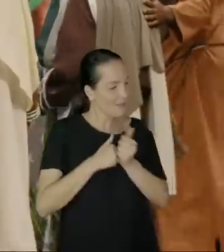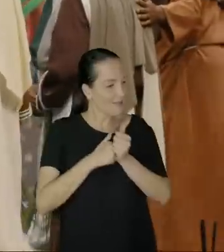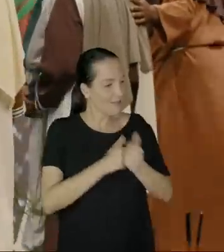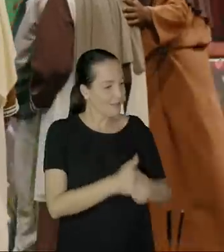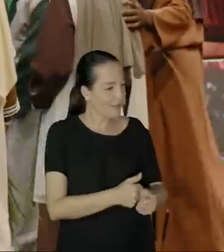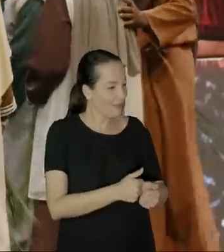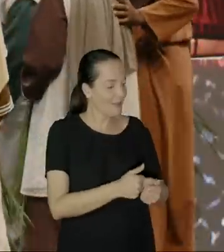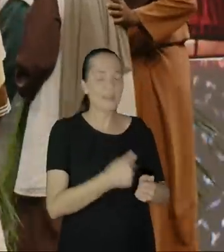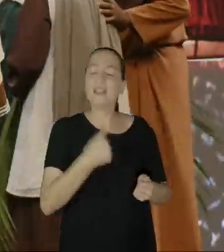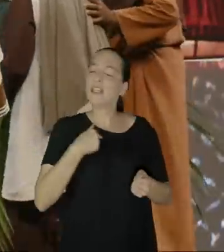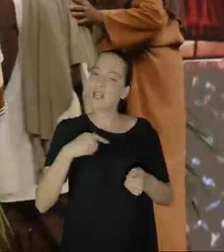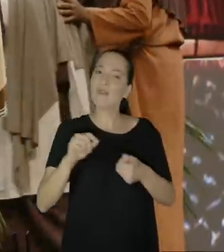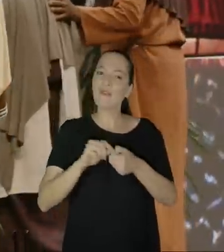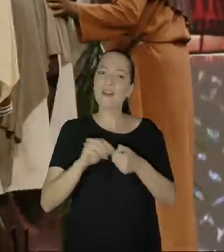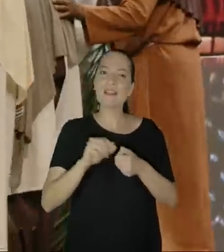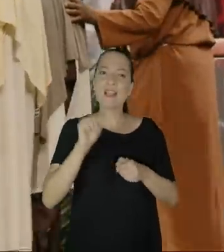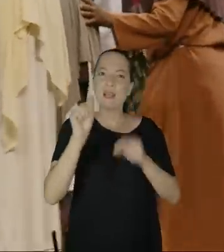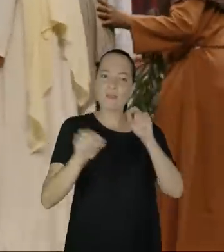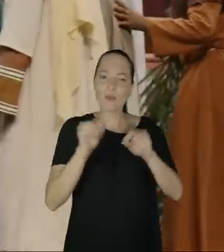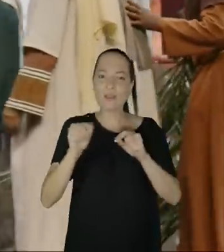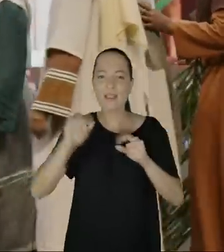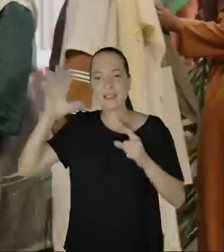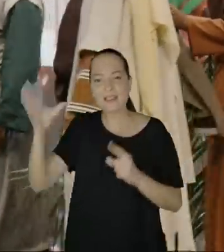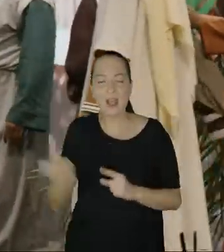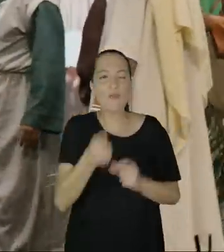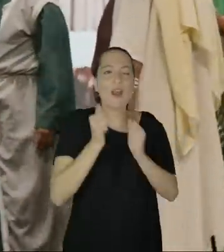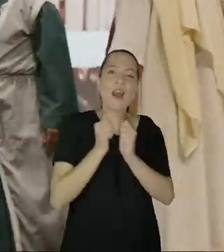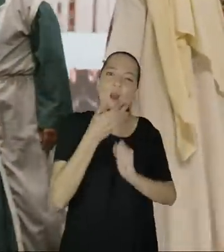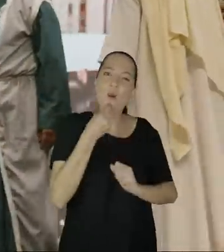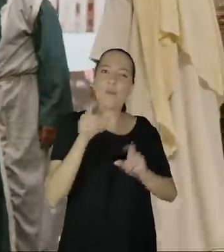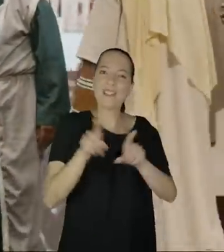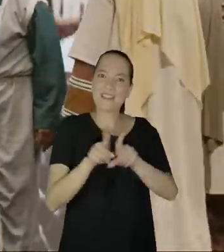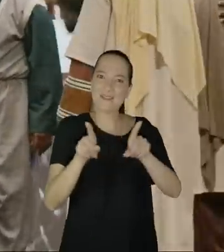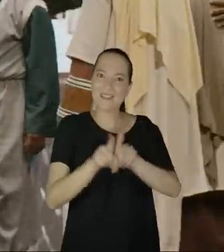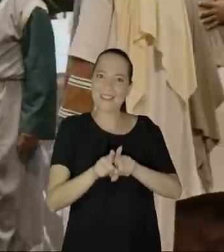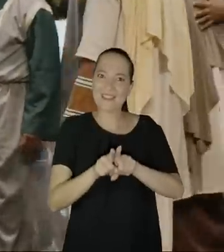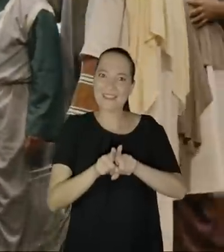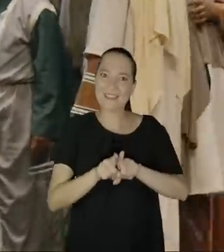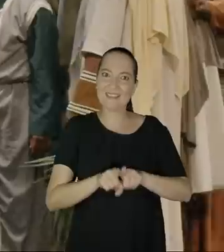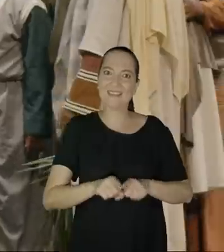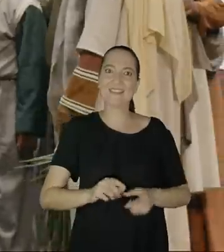e eu os farei pescadores de homens.